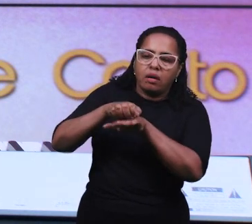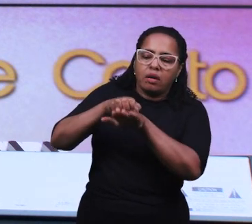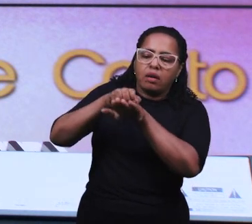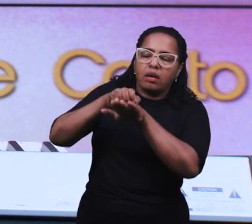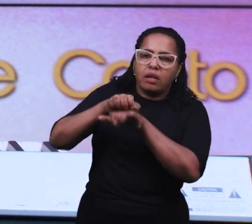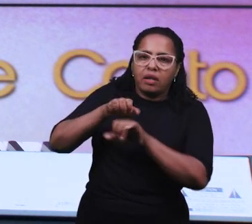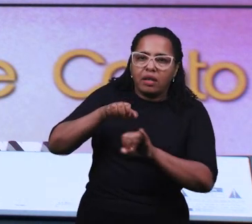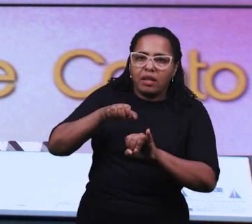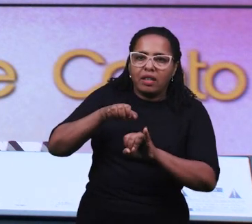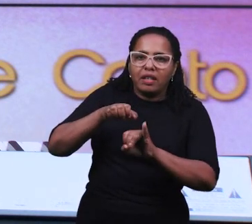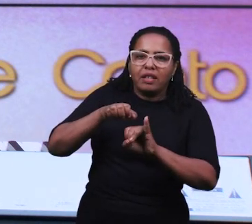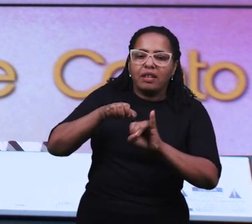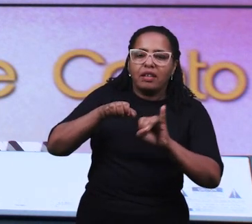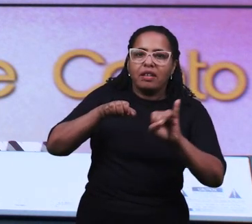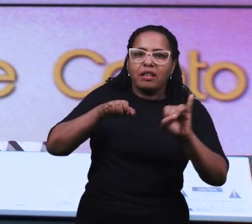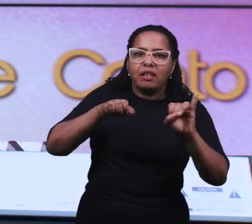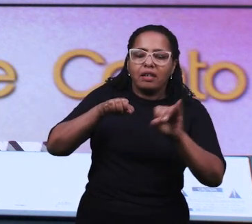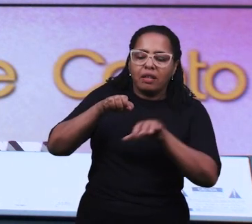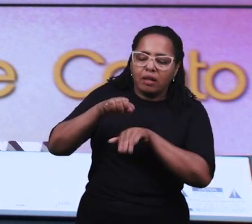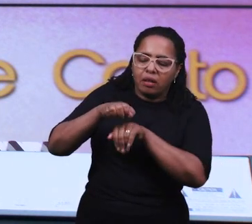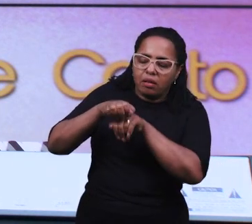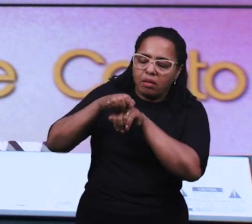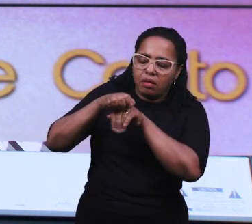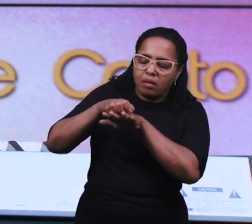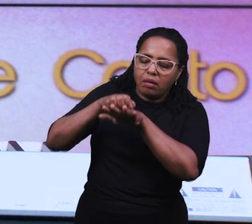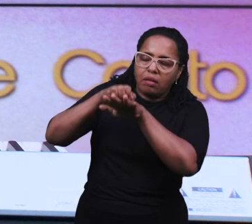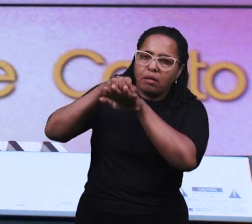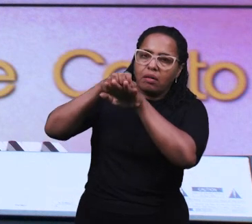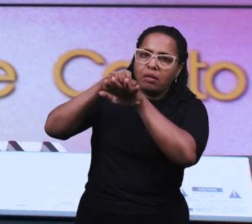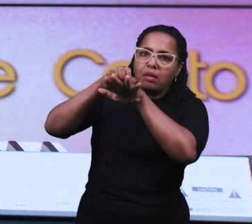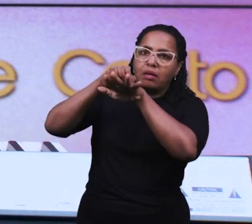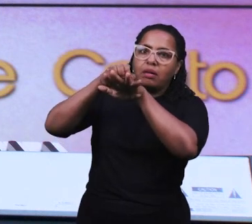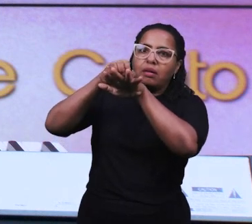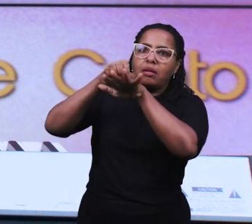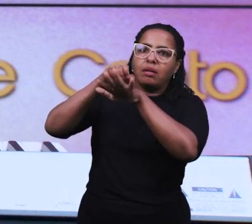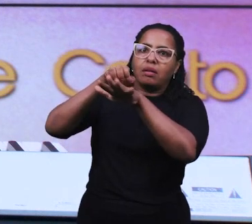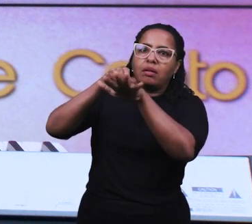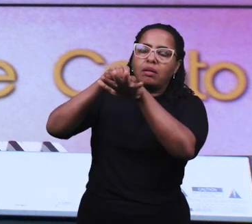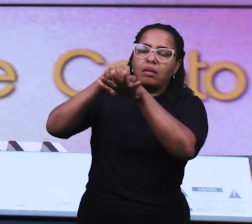e eu vou ter esse tipo de sonoridade. Se ela não se expande, eu tenho